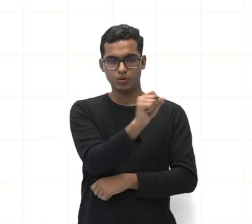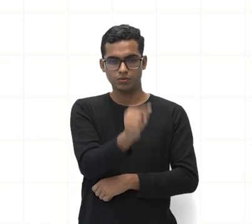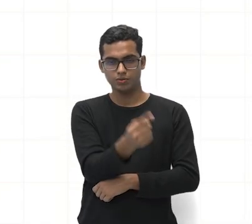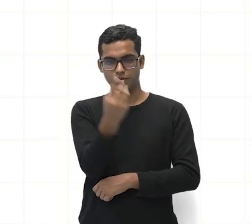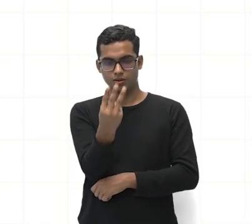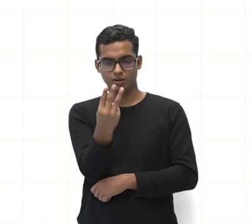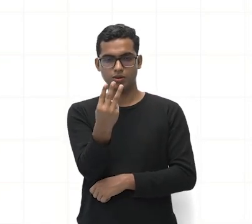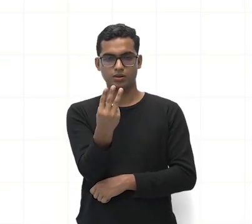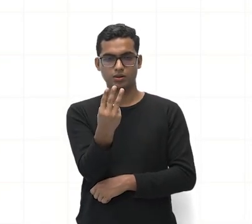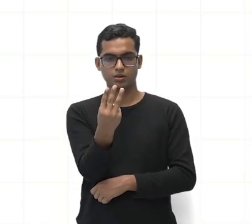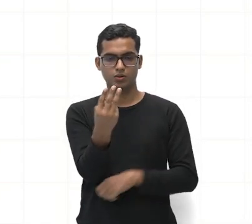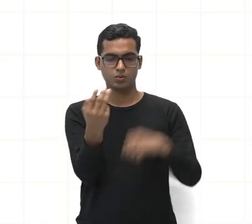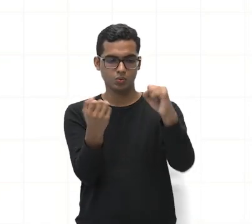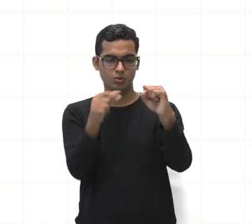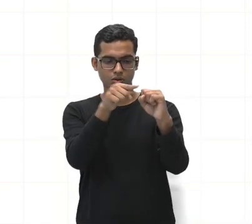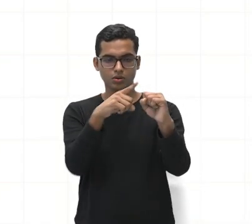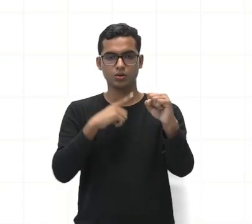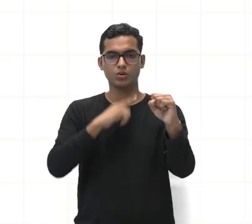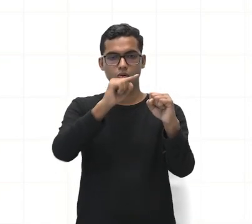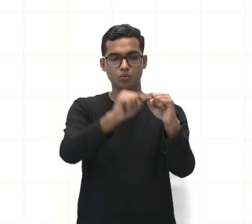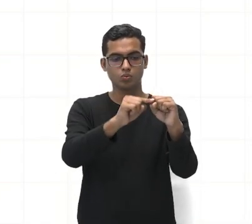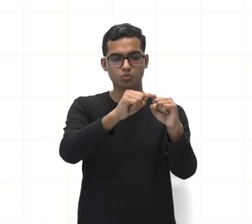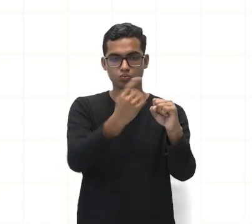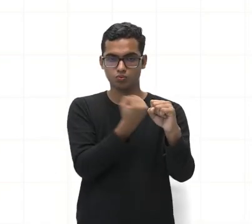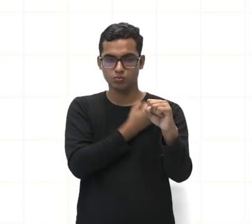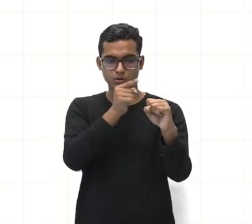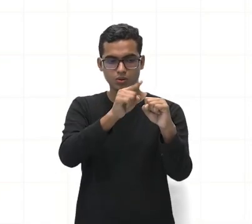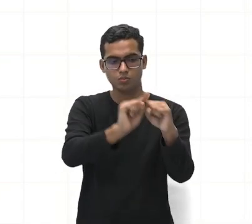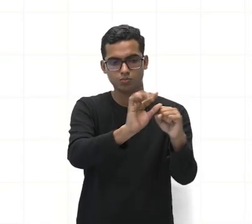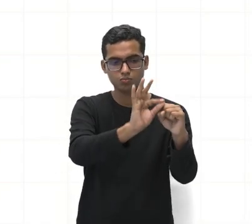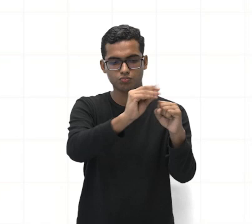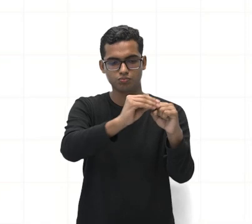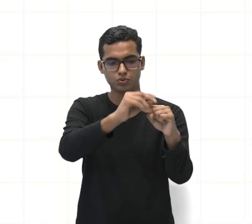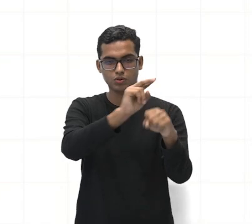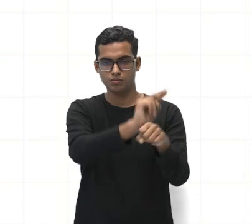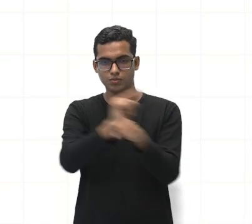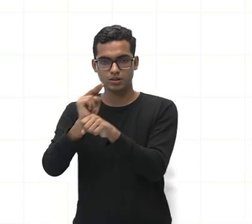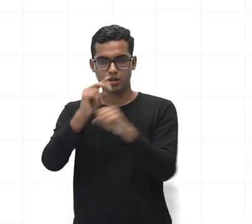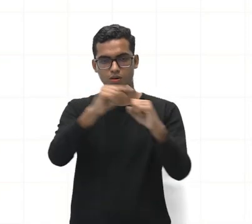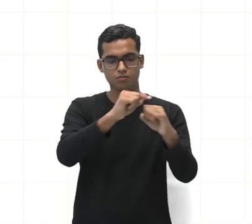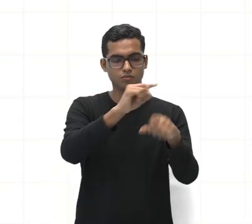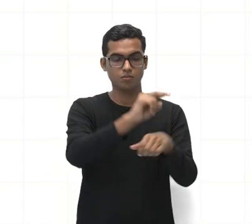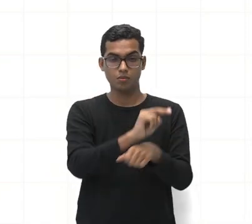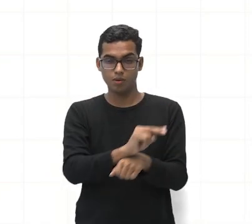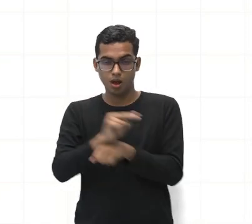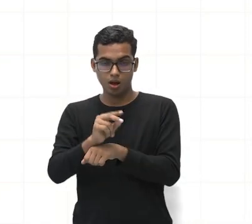aqui. Ó, o 8, vou emprestar uma unidade. Opa, ficou muito fino o nosso traço.